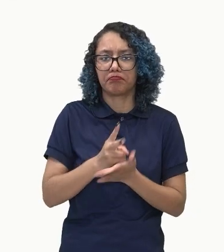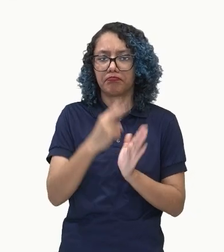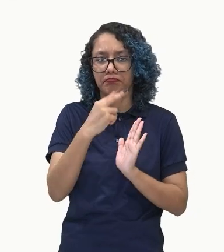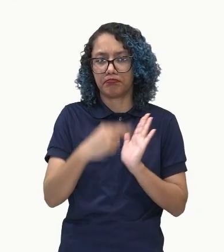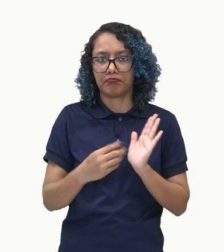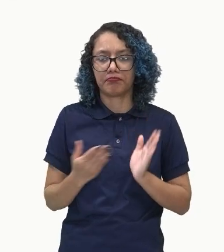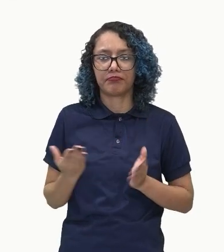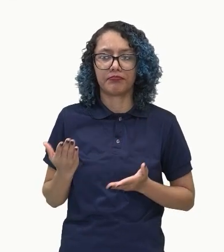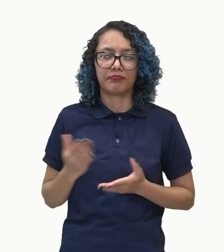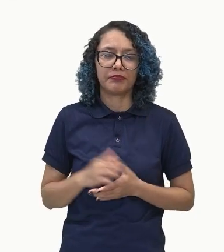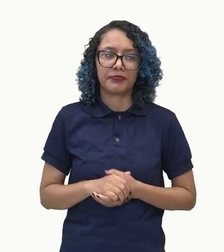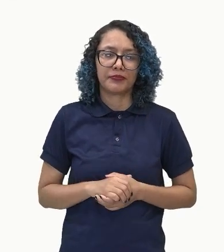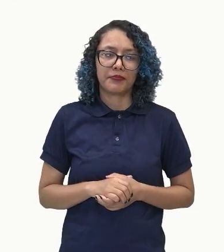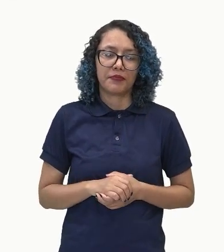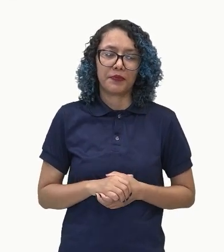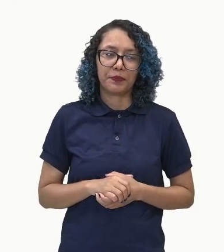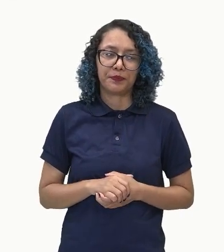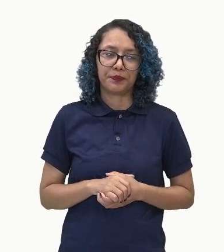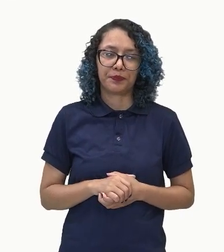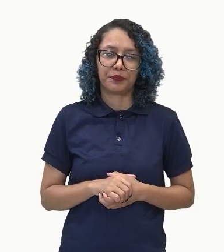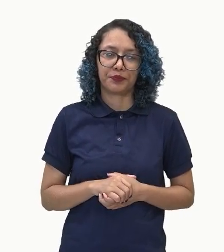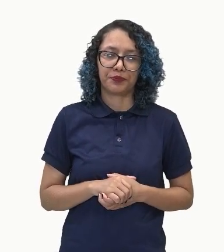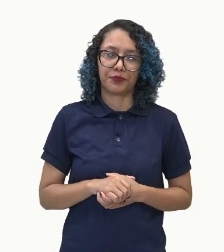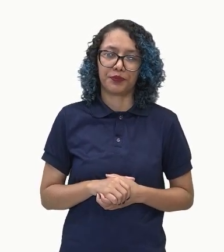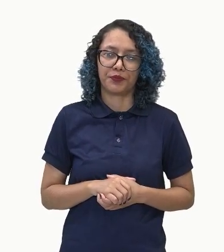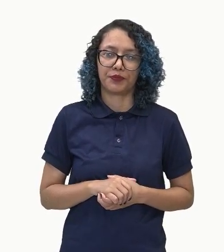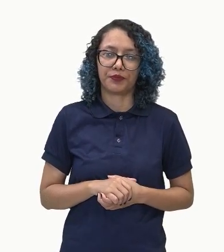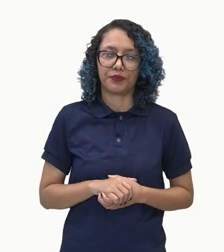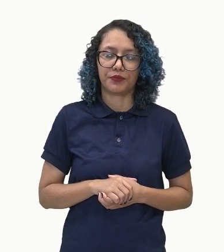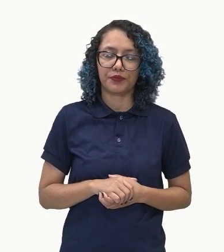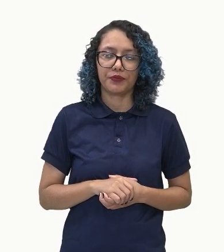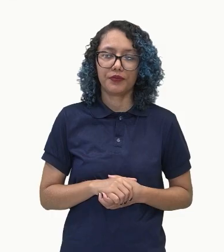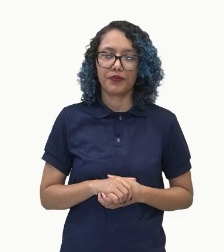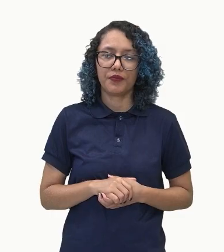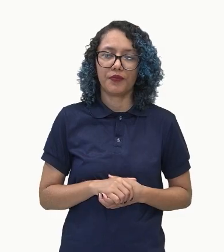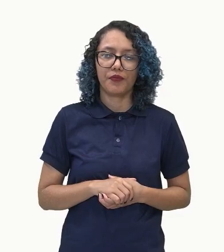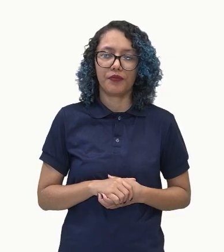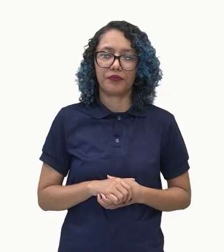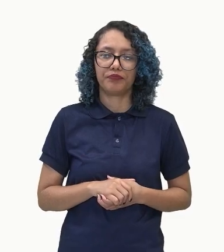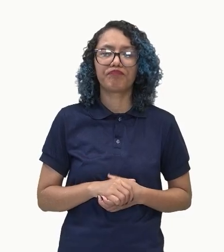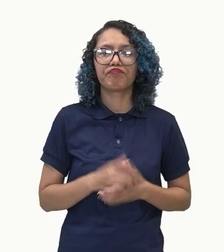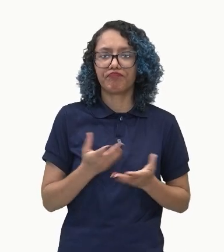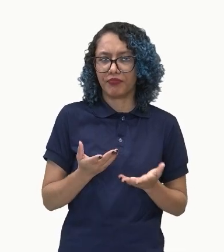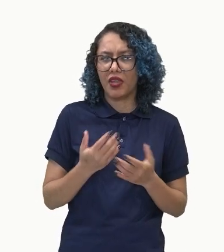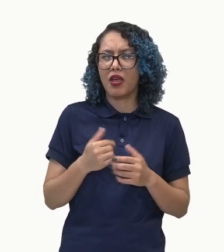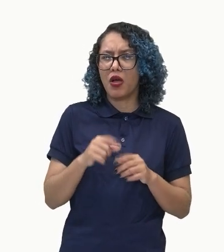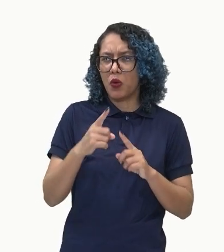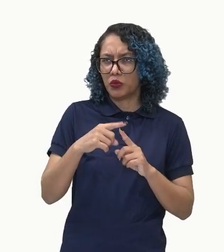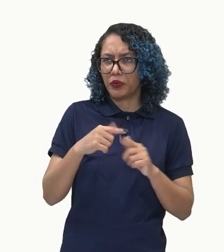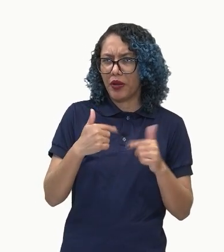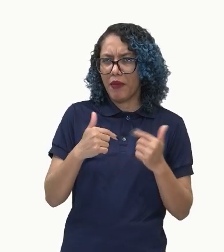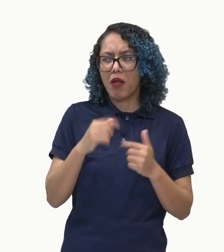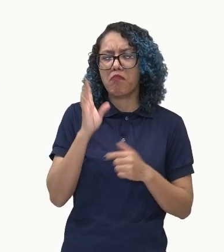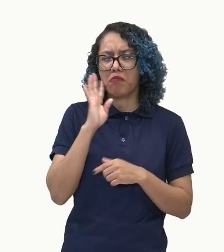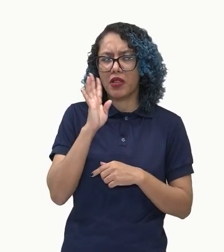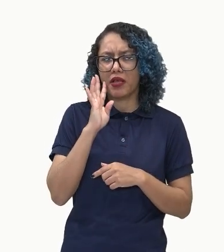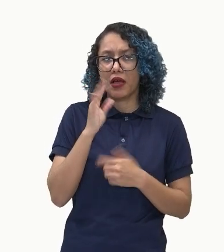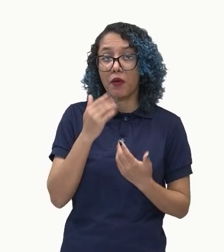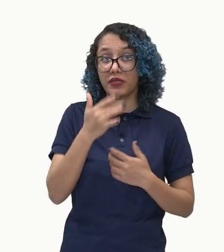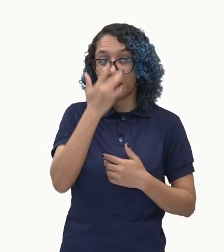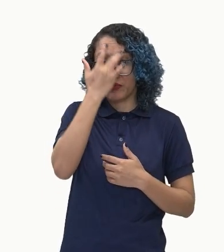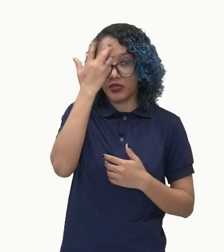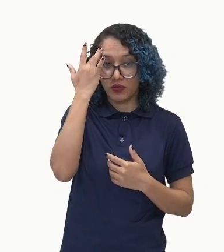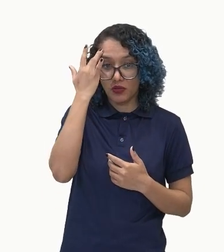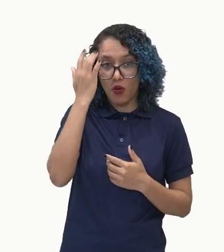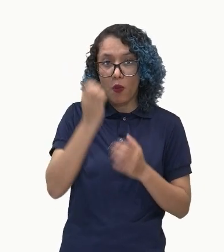virtual worlds for games, education and work. Esse trabalho é legal. Esses desenvolvedores